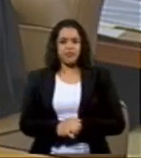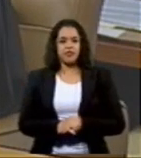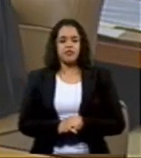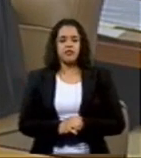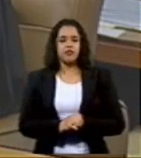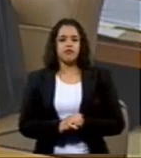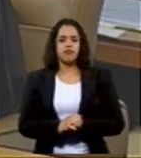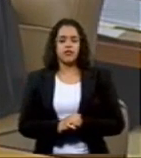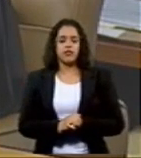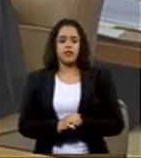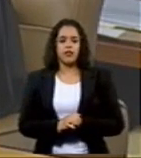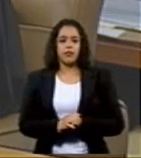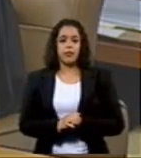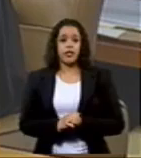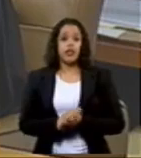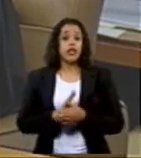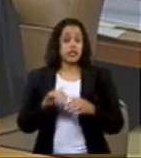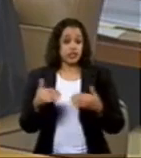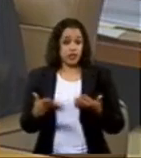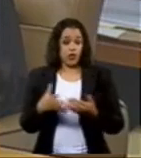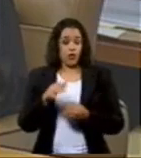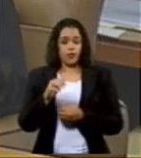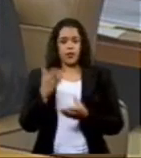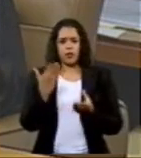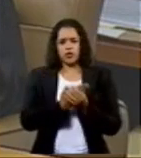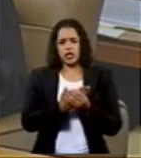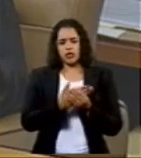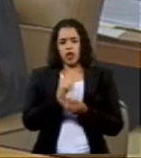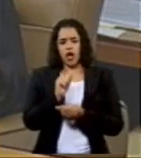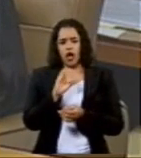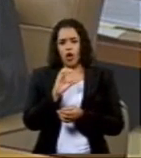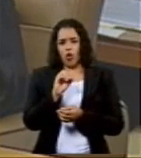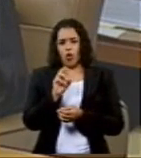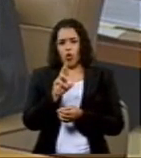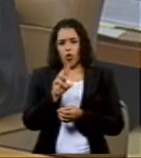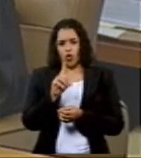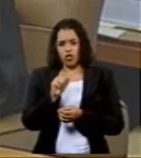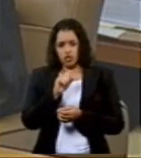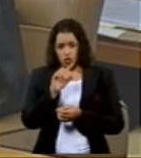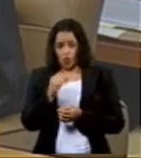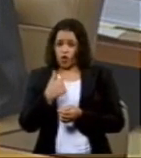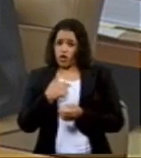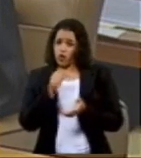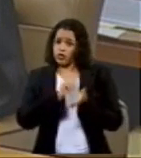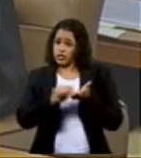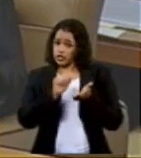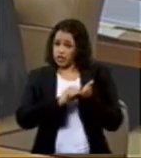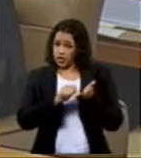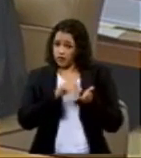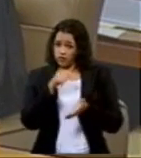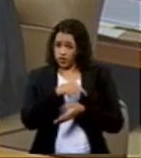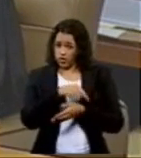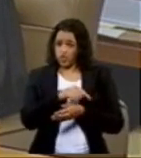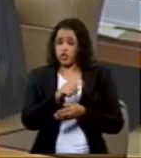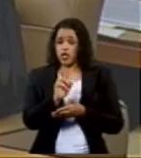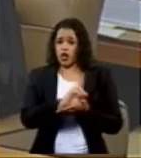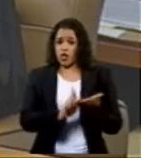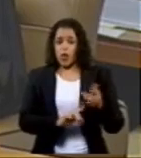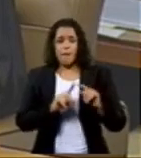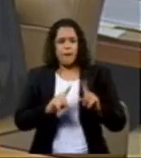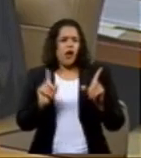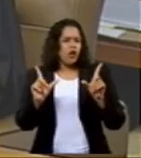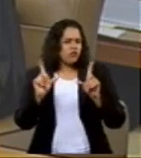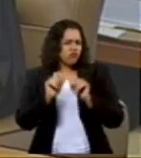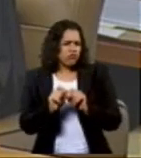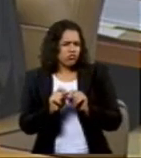E o acórdão mencionado eu reproduzo neste relatório, mas em